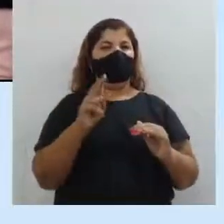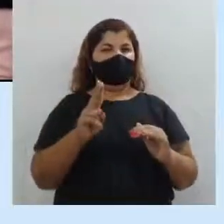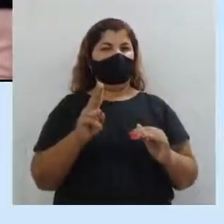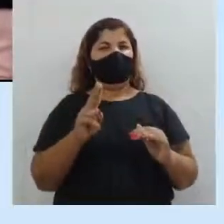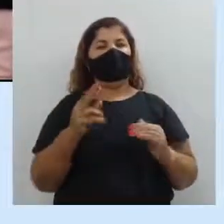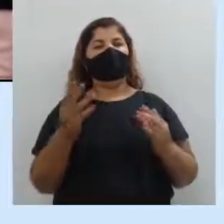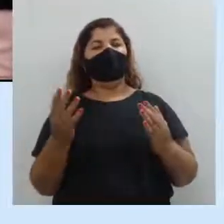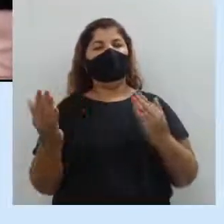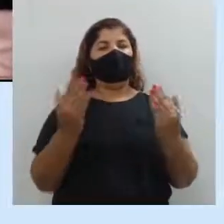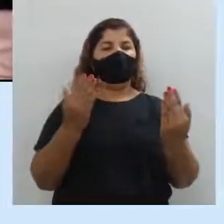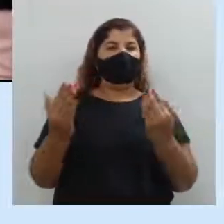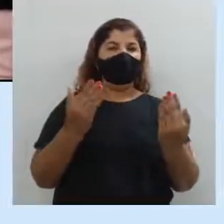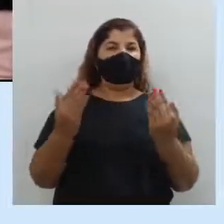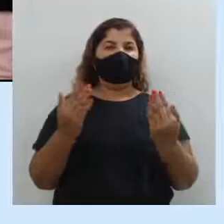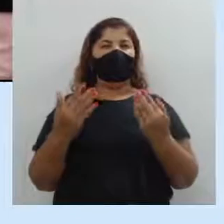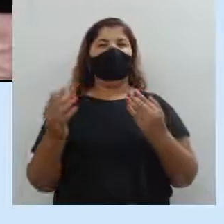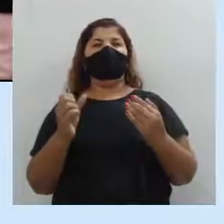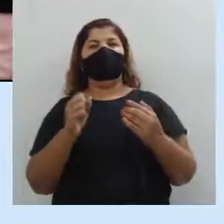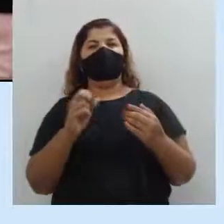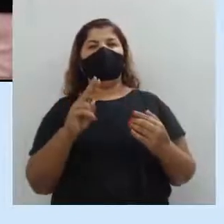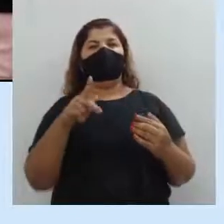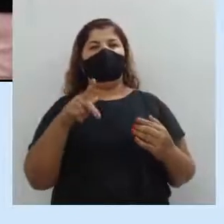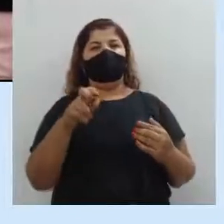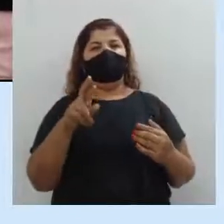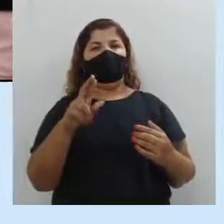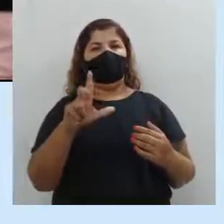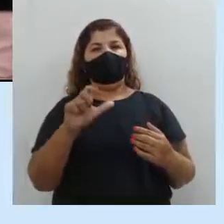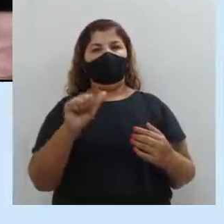grau comparativo, superlativo é exemplo do que